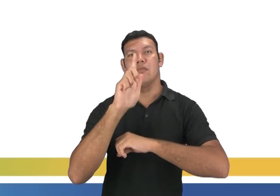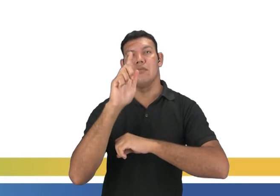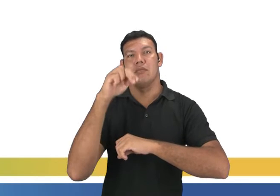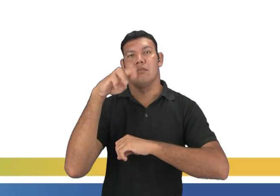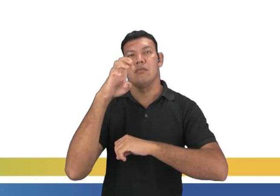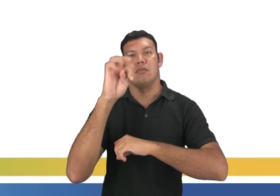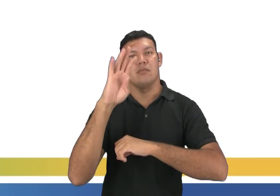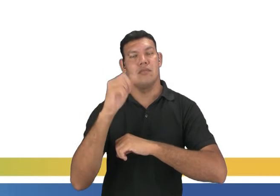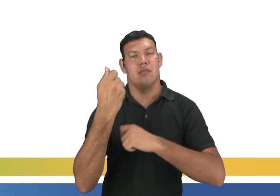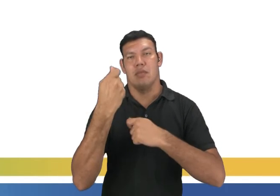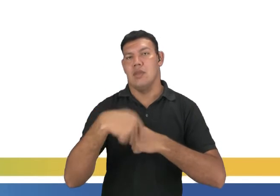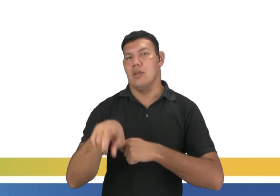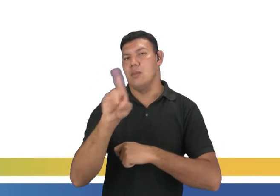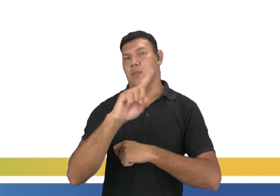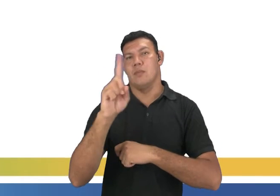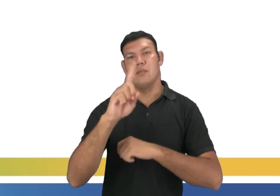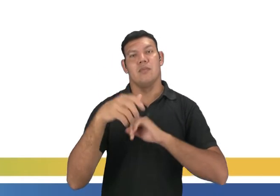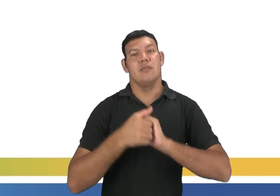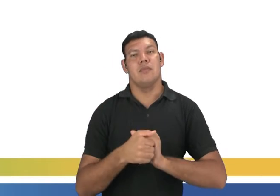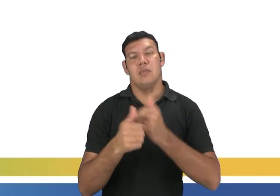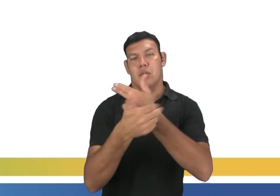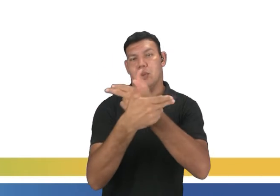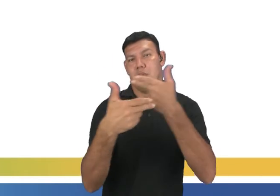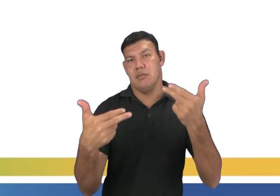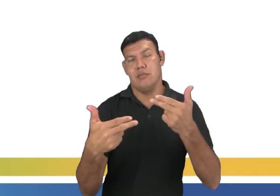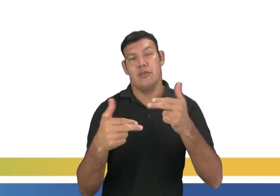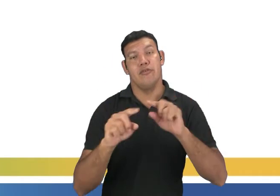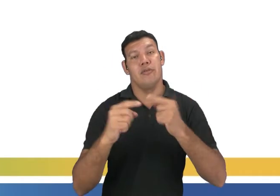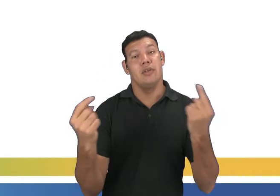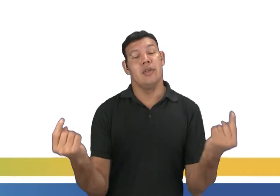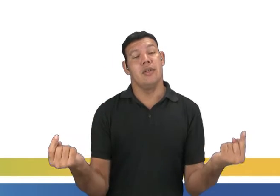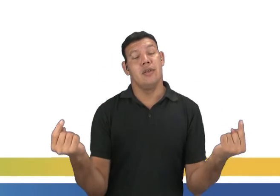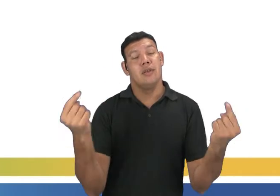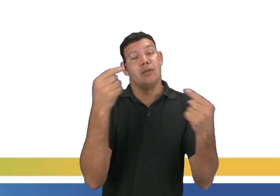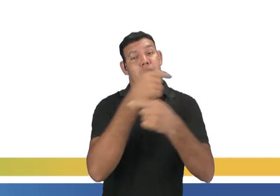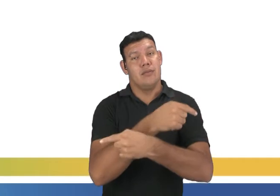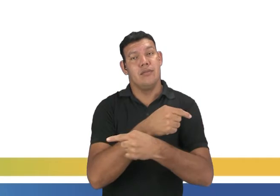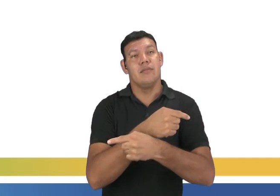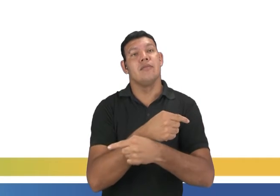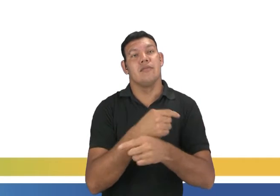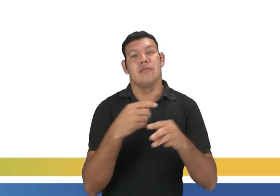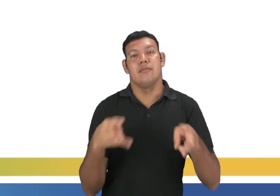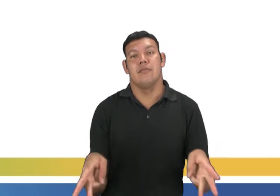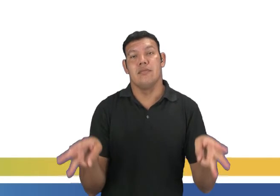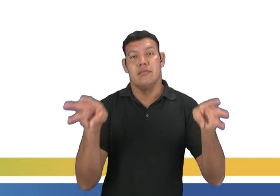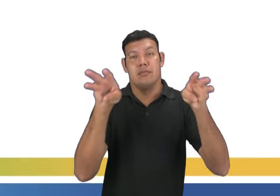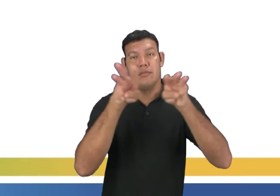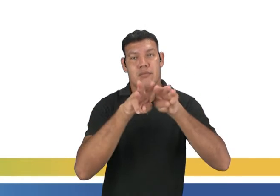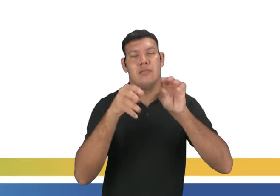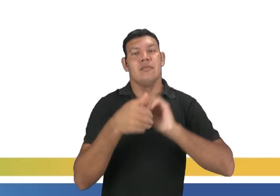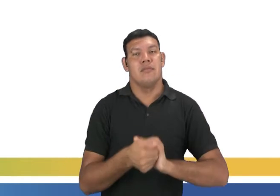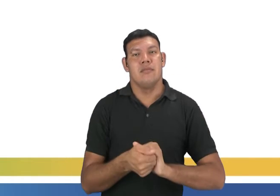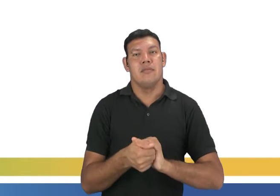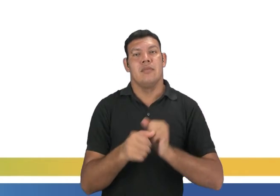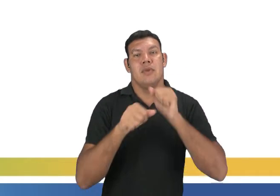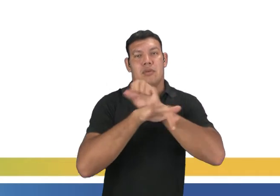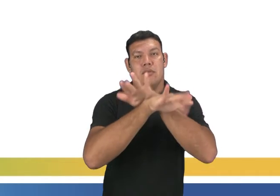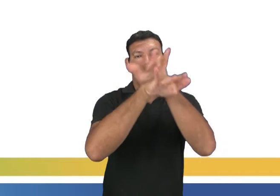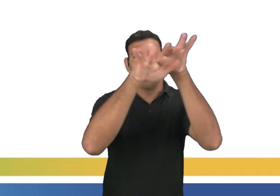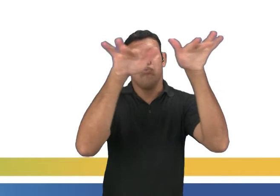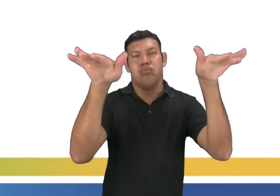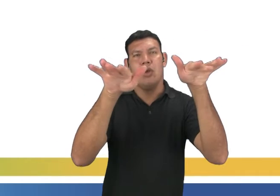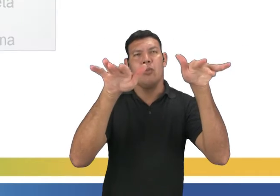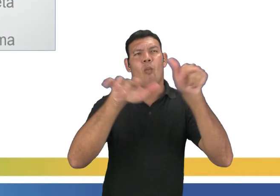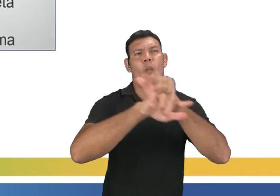não precisam de um meio de propagação, ao contrário das ondas mecânicas. As ondas eletromagnéticas, elas se propagam no